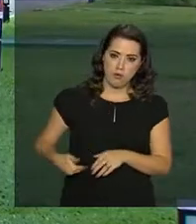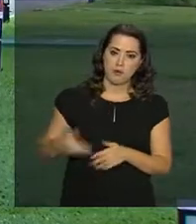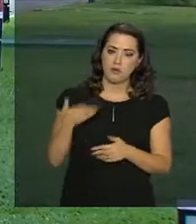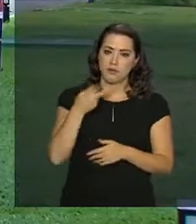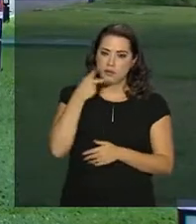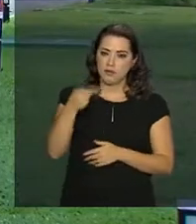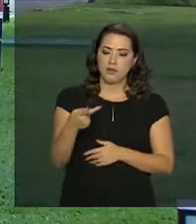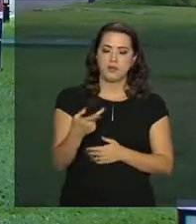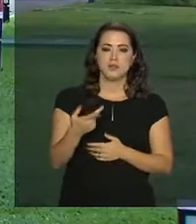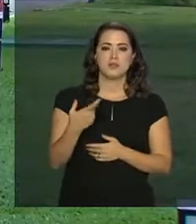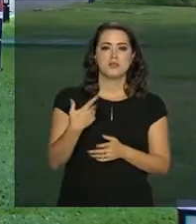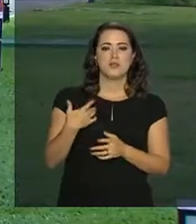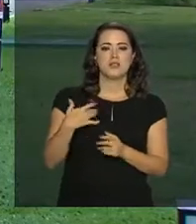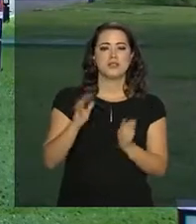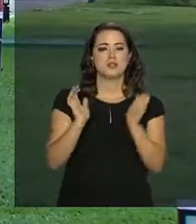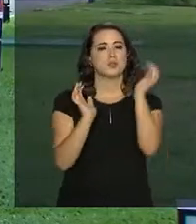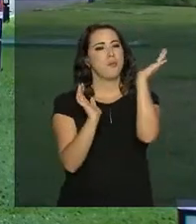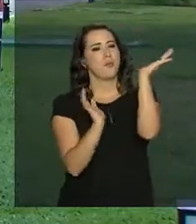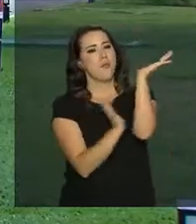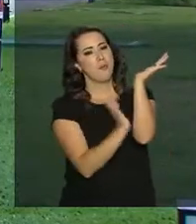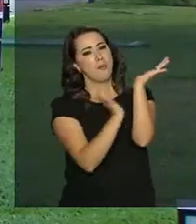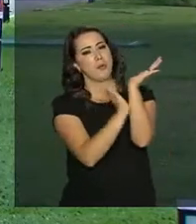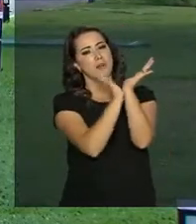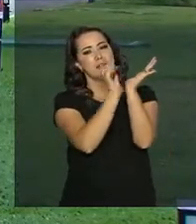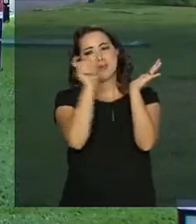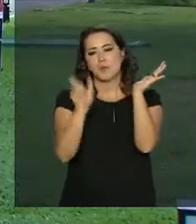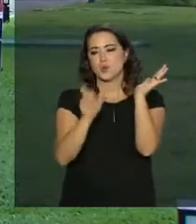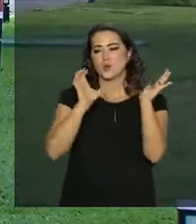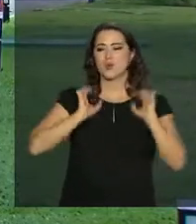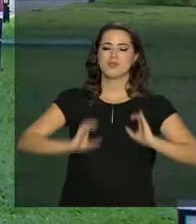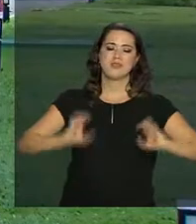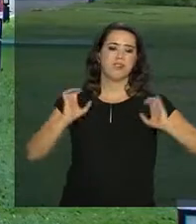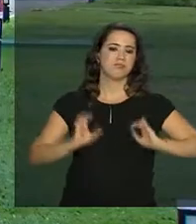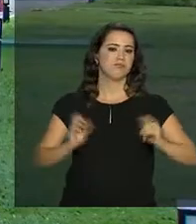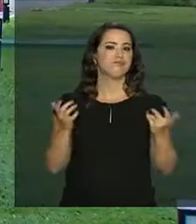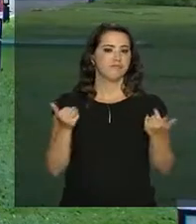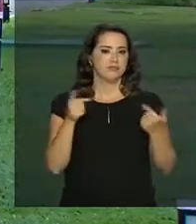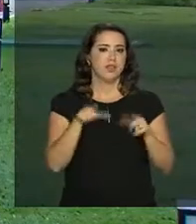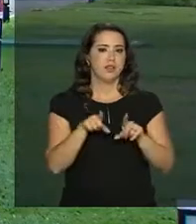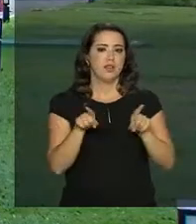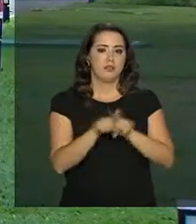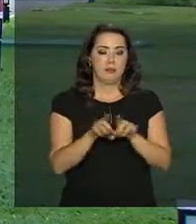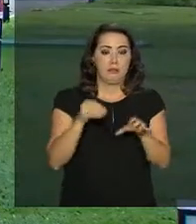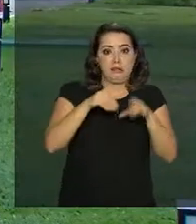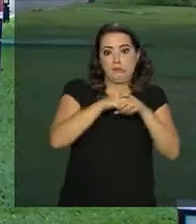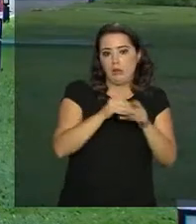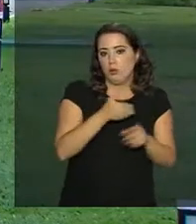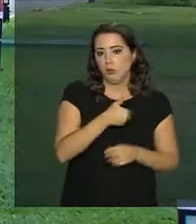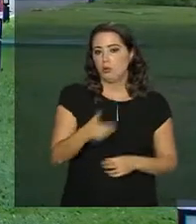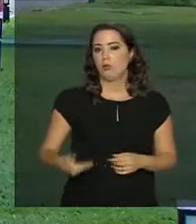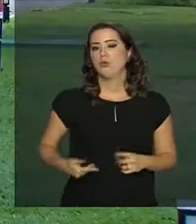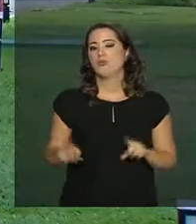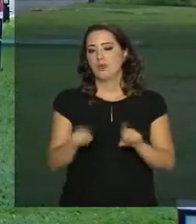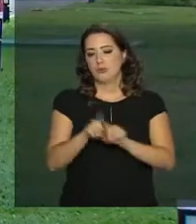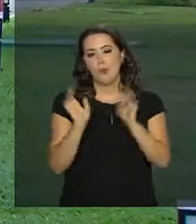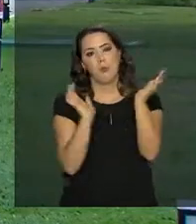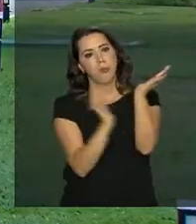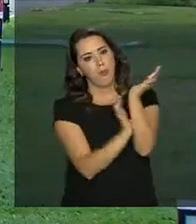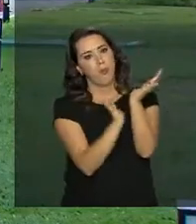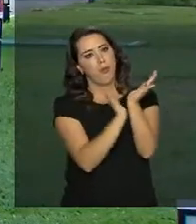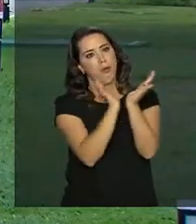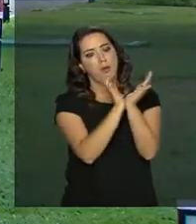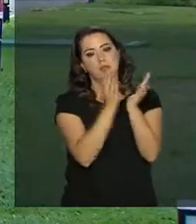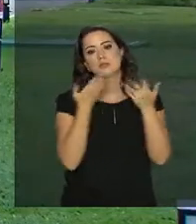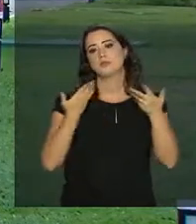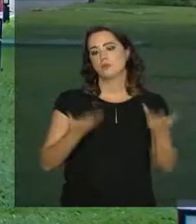falando aí sobre a burocracia, né, para o cidadão e também na estrutura estatal. E aí um dos recados que ele disse